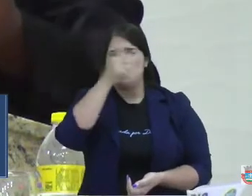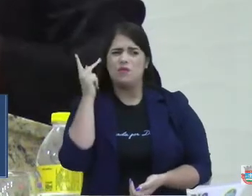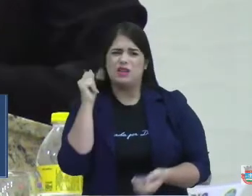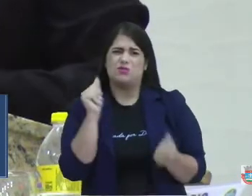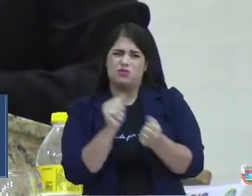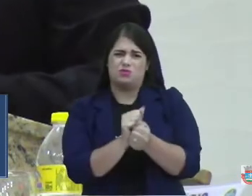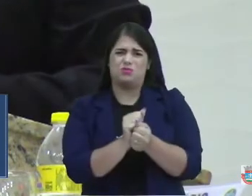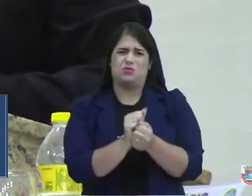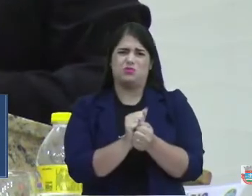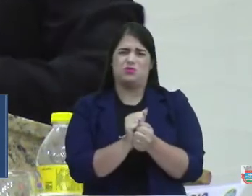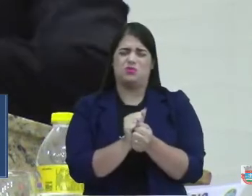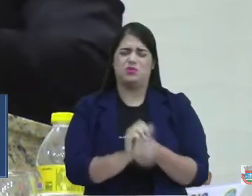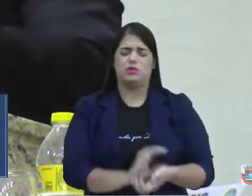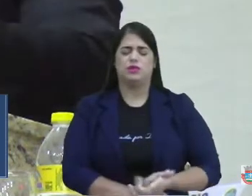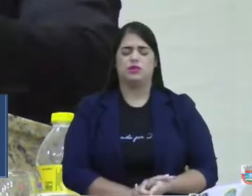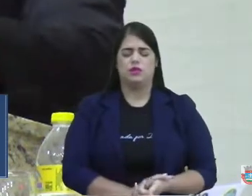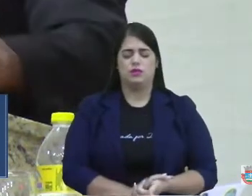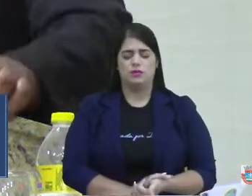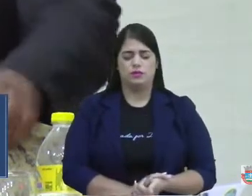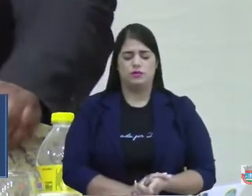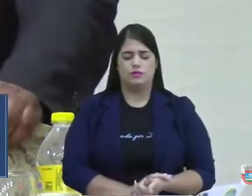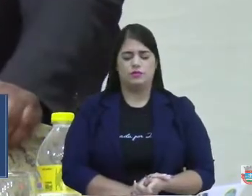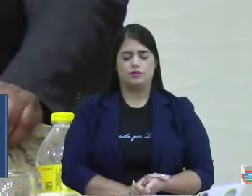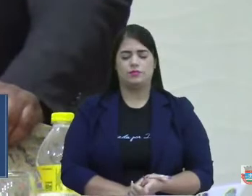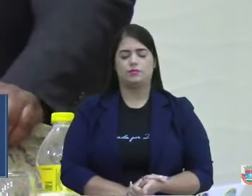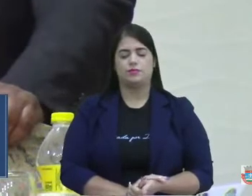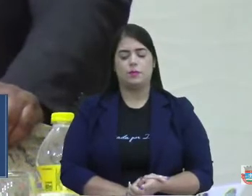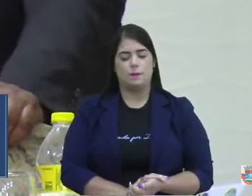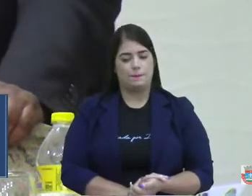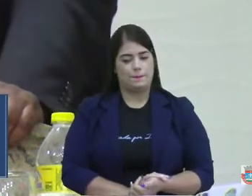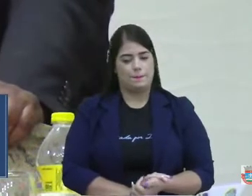para o paciente.